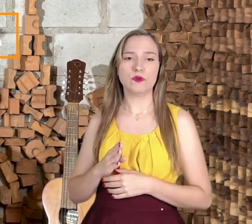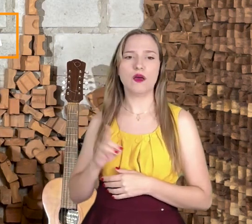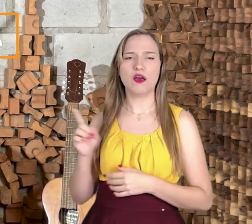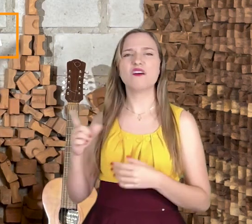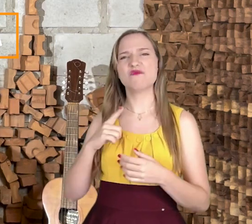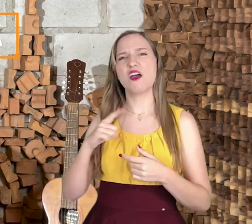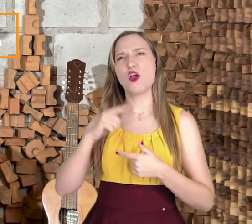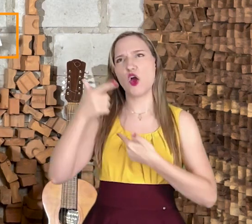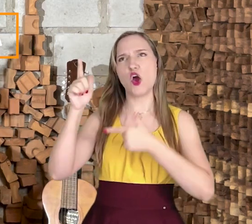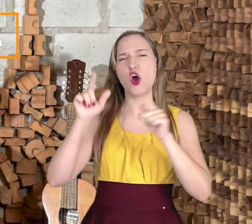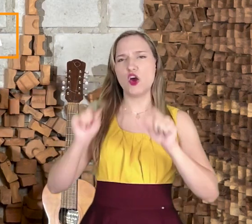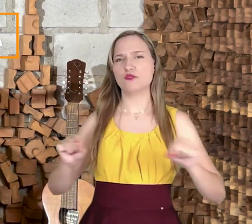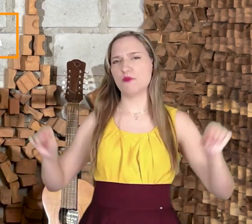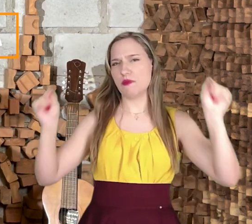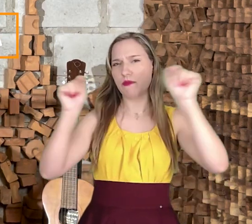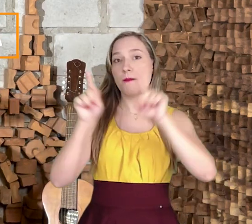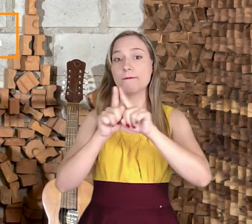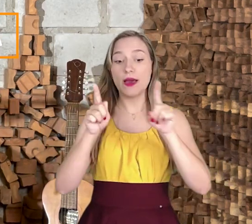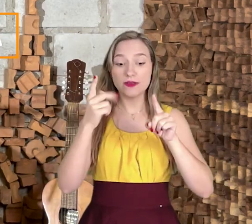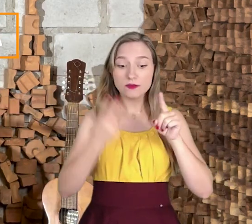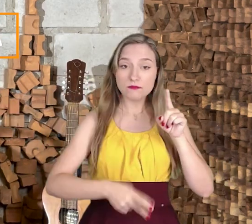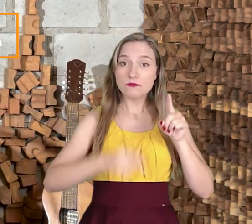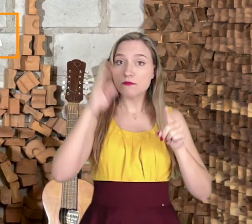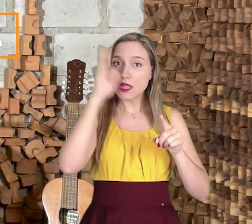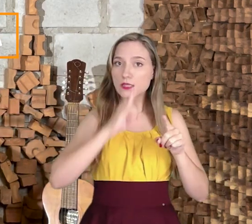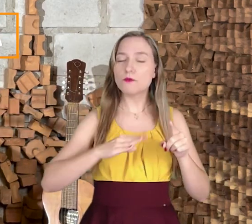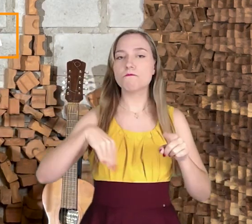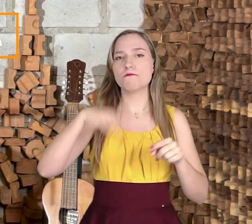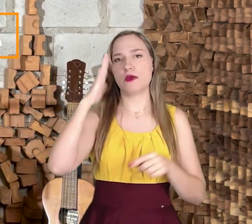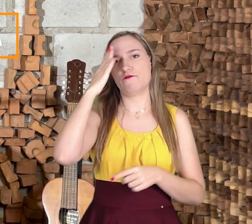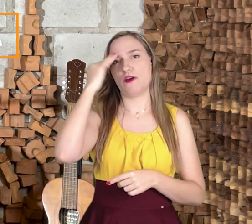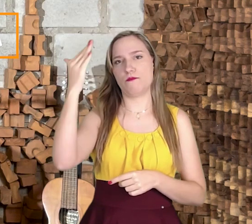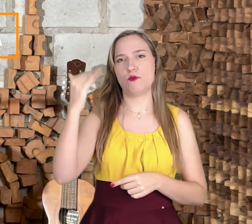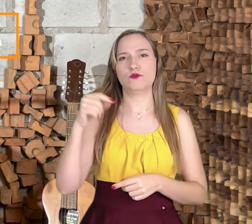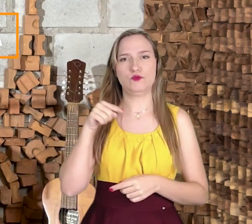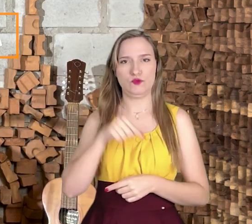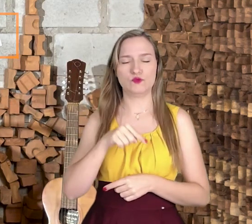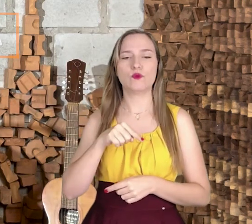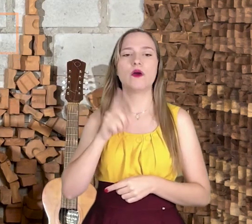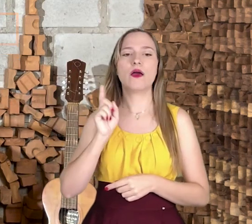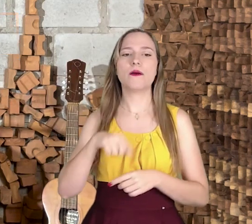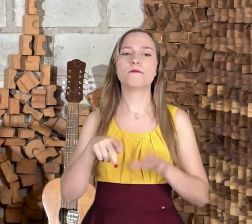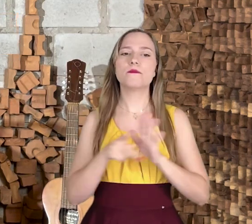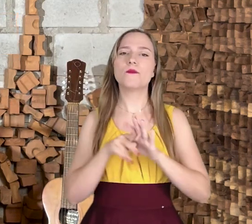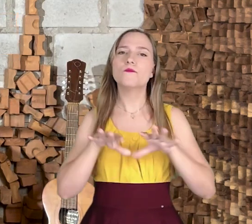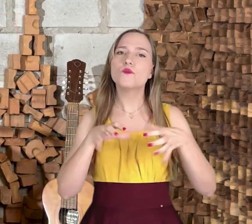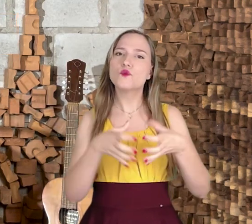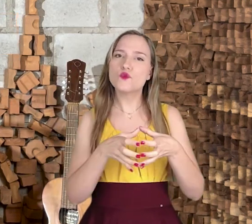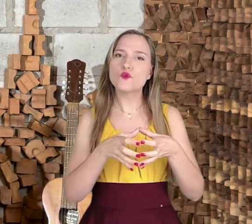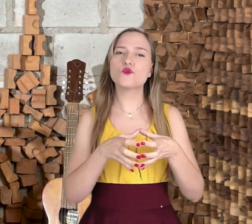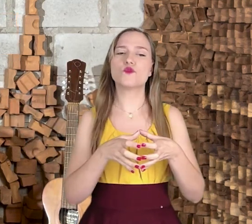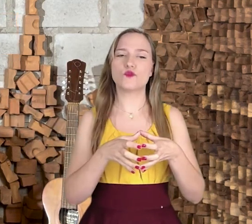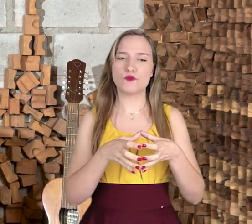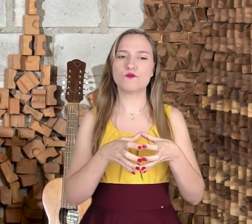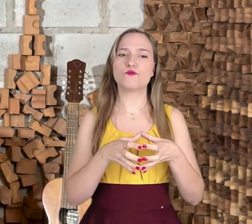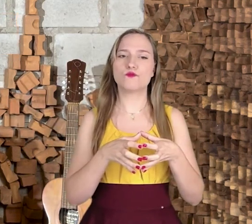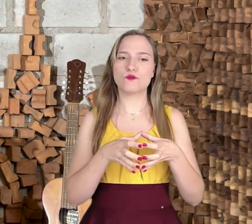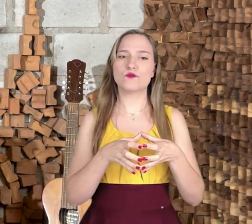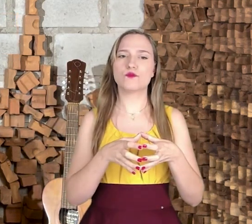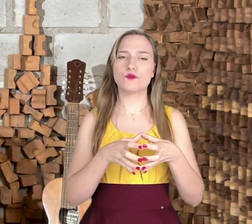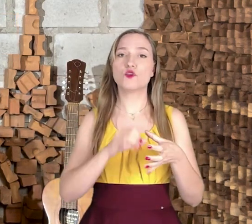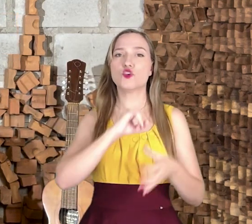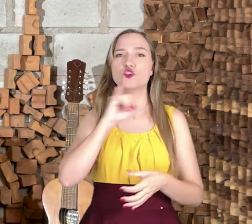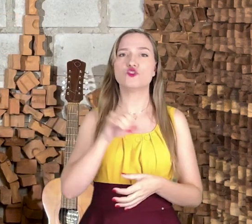em outros lugares, mas essa afinação só existe no Brasil. Inclusive, ele é o mote daquele livro O Xangô de Baker Street, de Jô